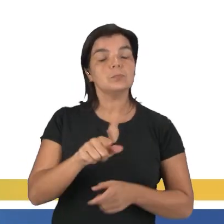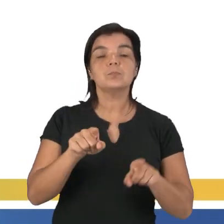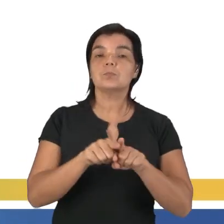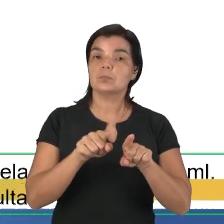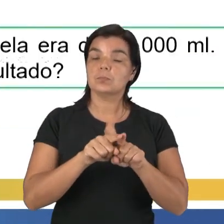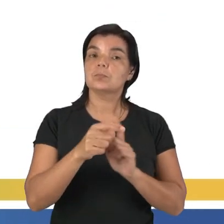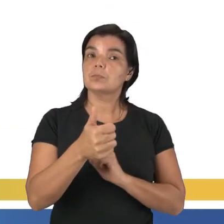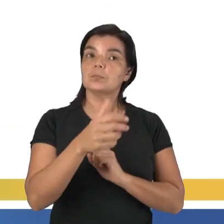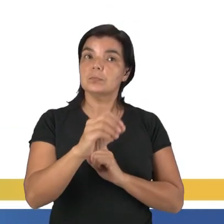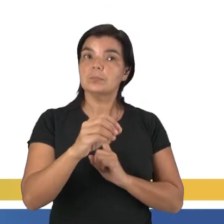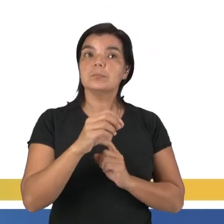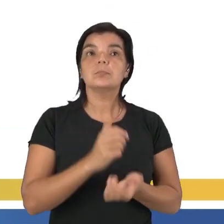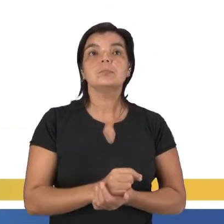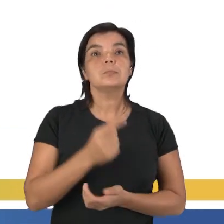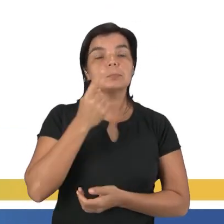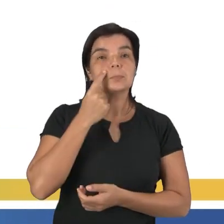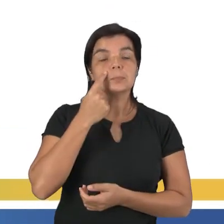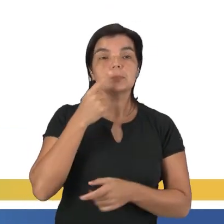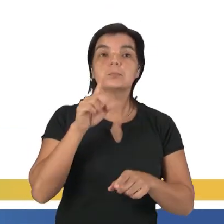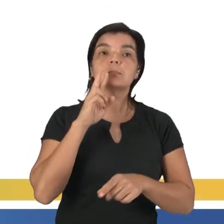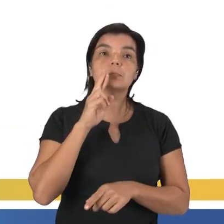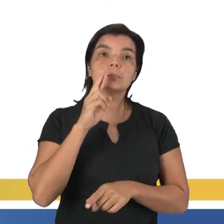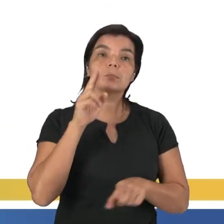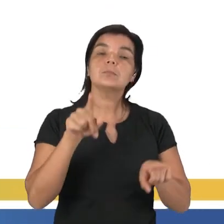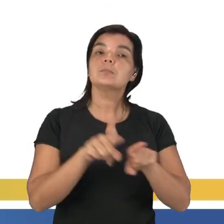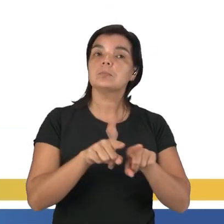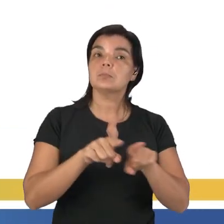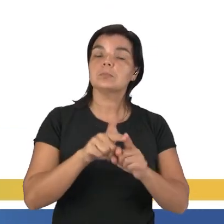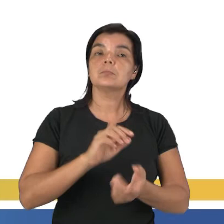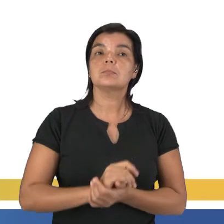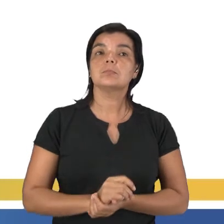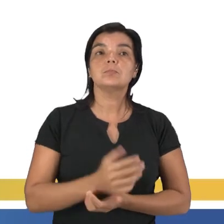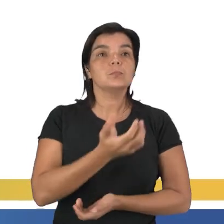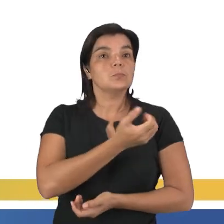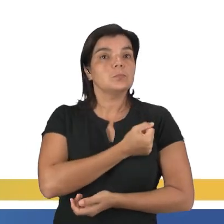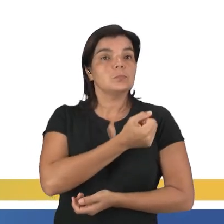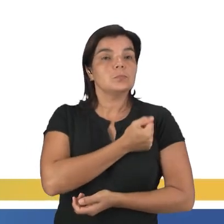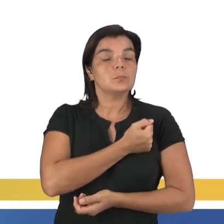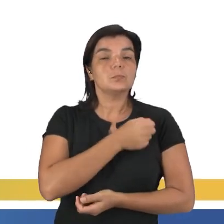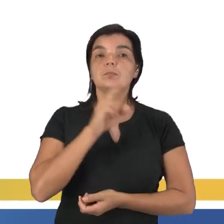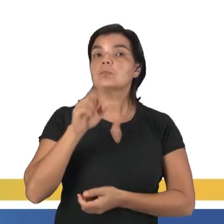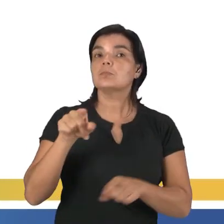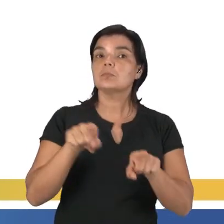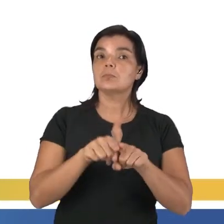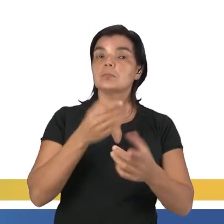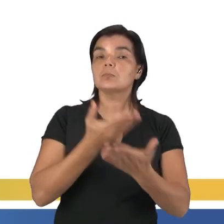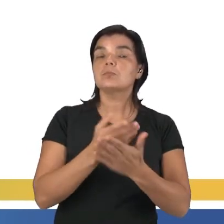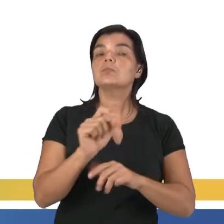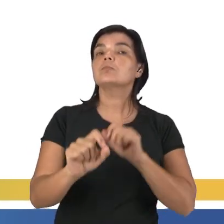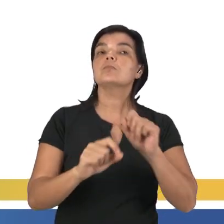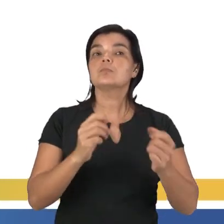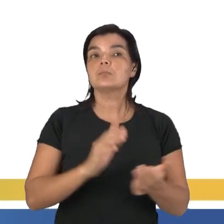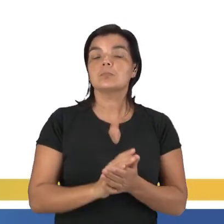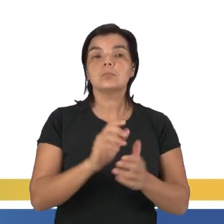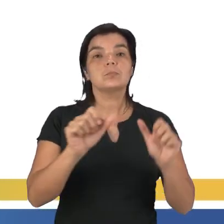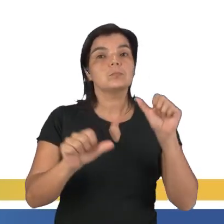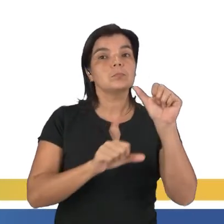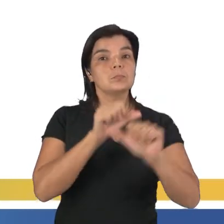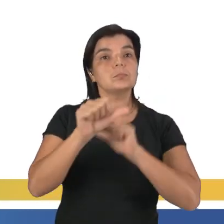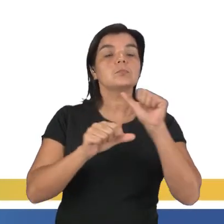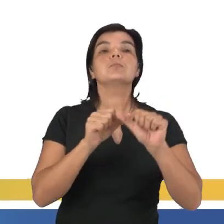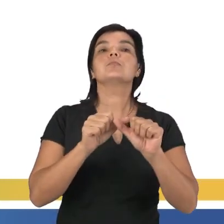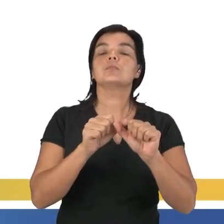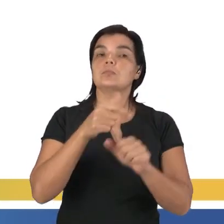vou usar aqui a base 10 para a gente resolver a situação. E os números e as unidades que nós vamos trabalhar é o seguinte. Eu quero transformar